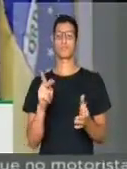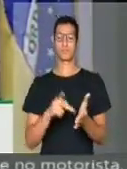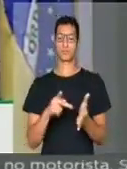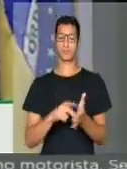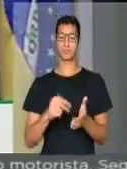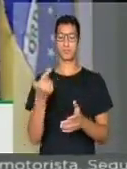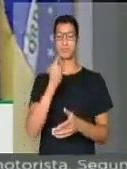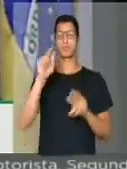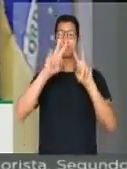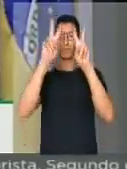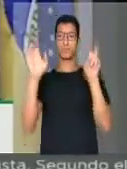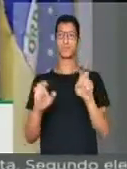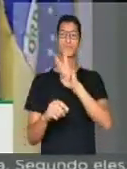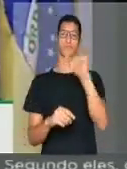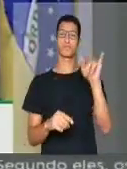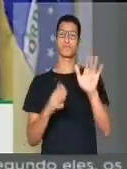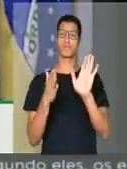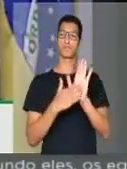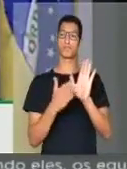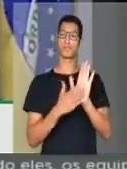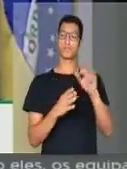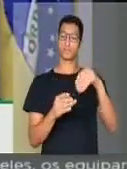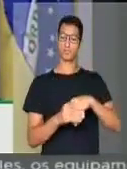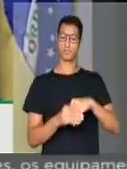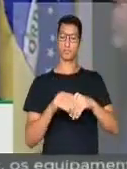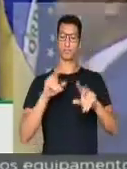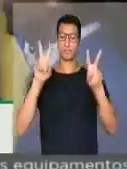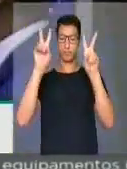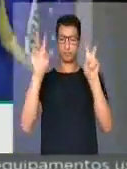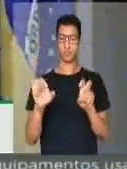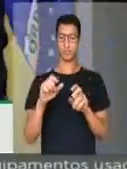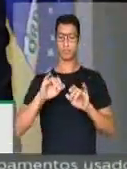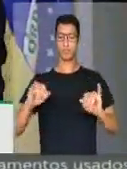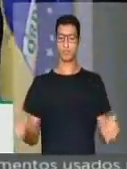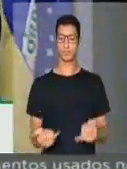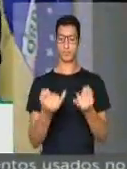evidentemente, que outros assuntos serão tratados em temas oportunos. Muito obrigado.